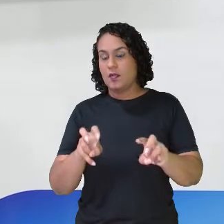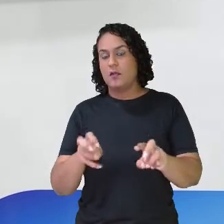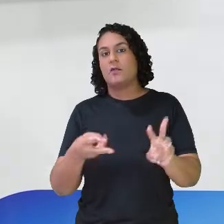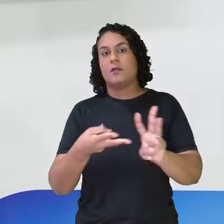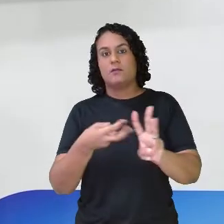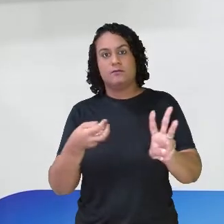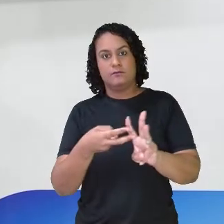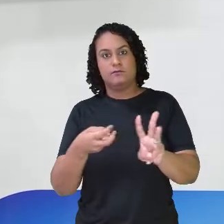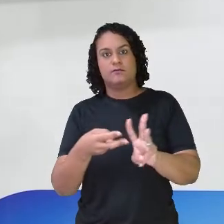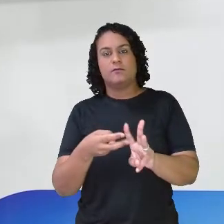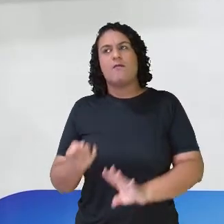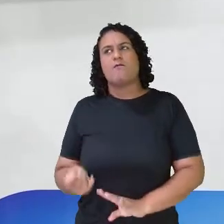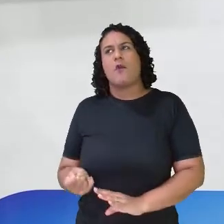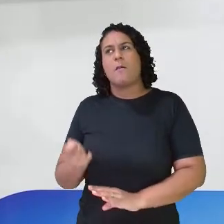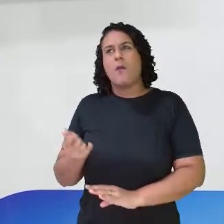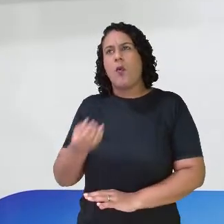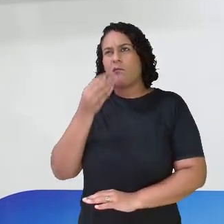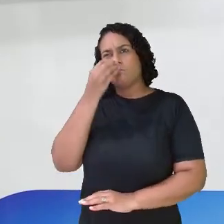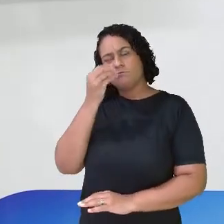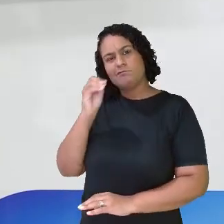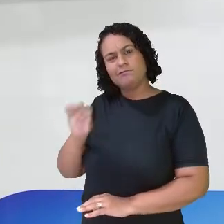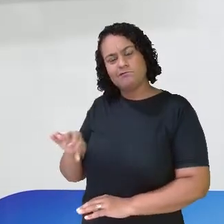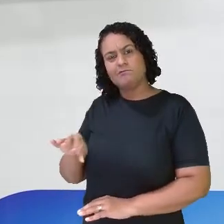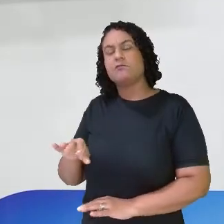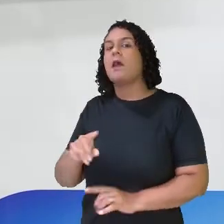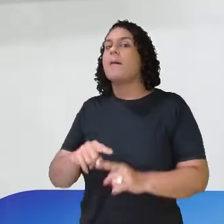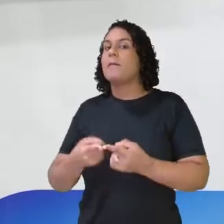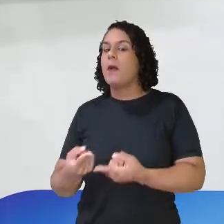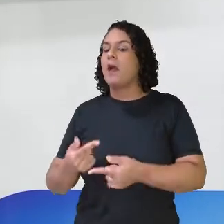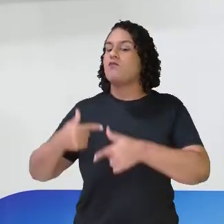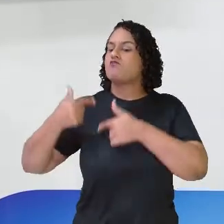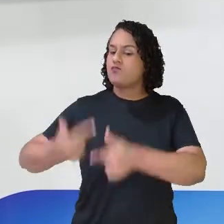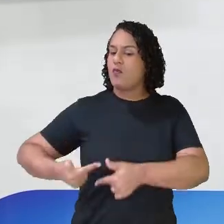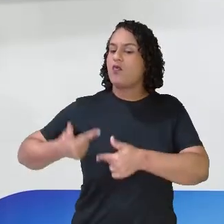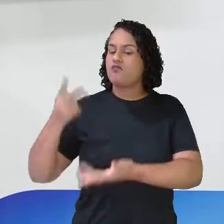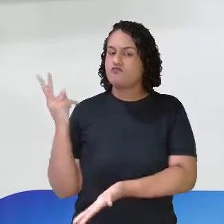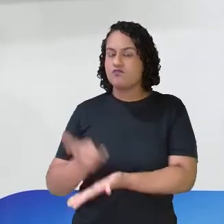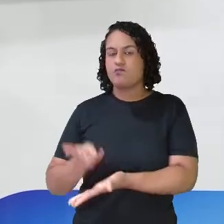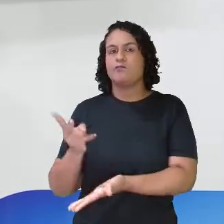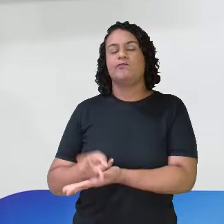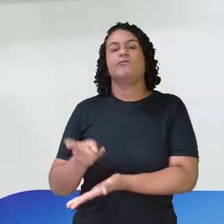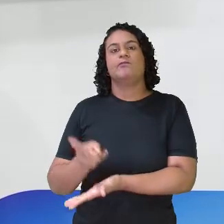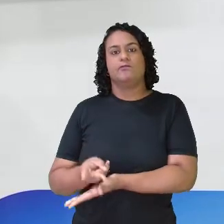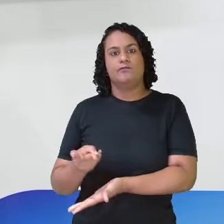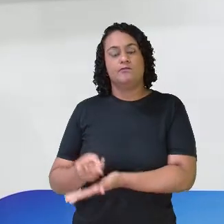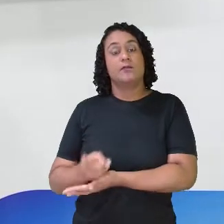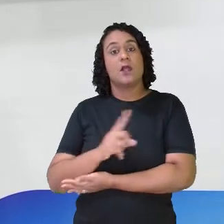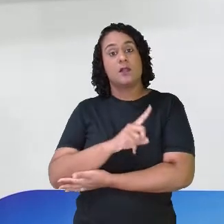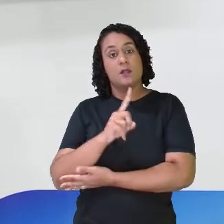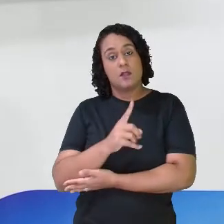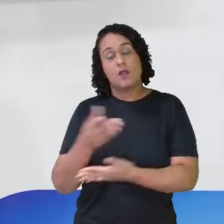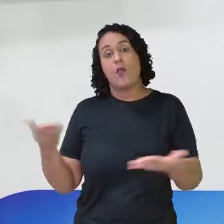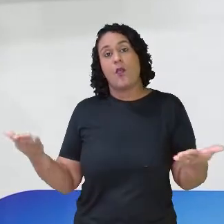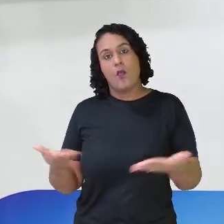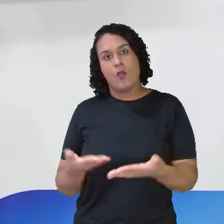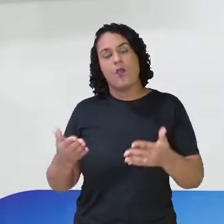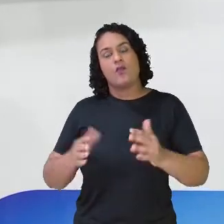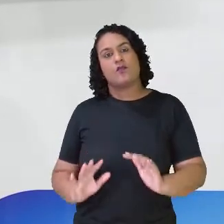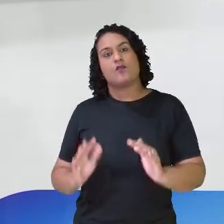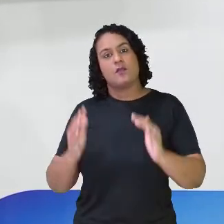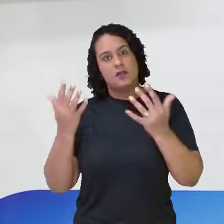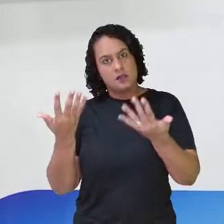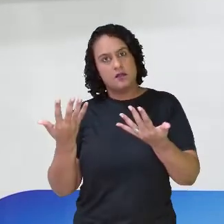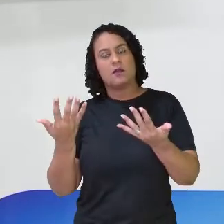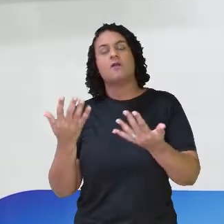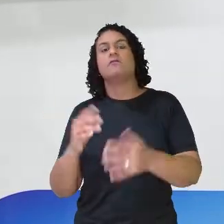elas são um pouco deixadas de lado, mas elas seguem firmes. E são dias como o de hoje que fazem com que